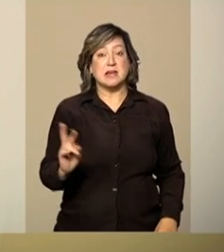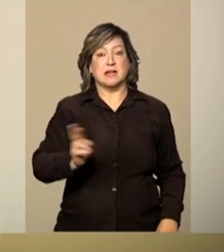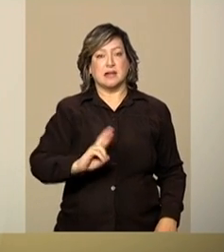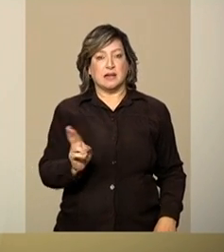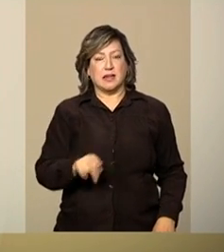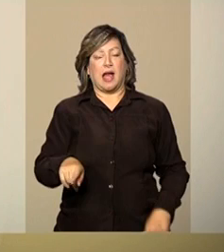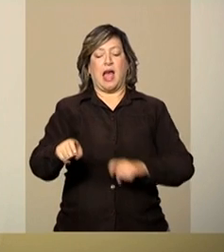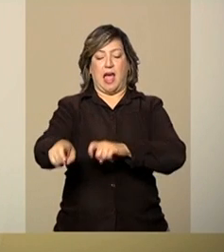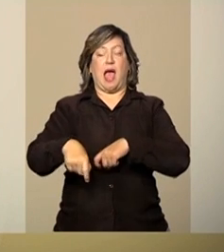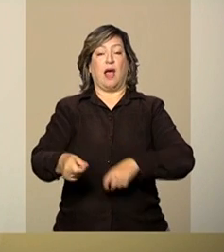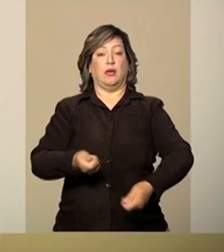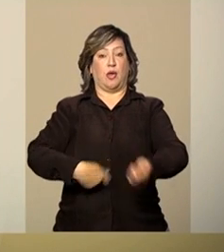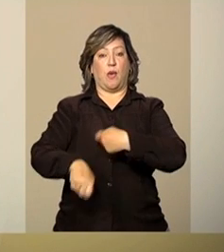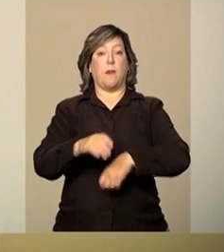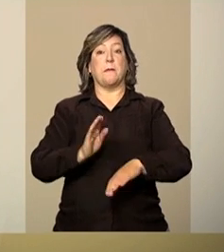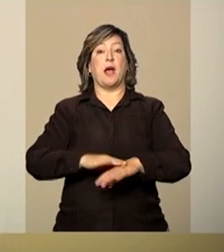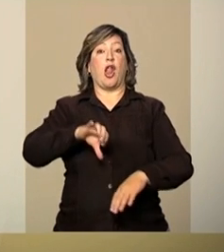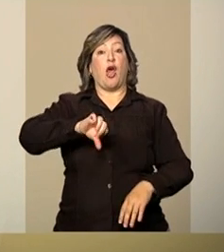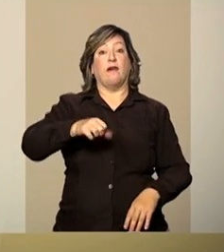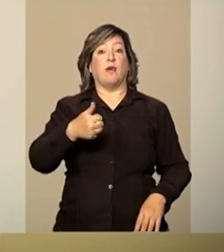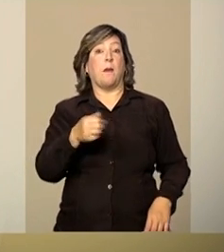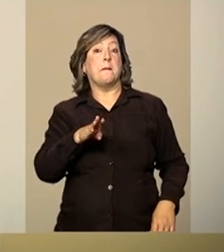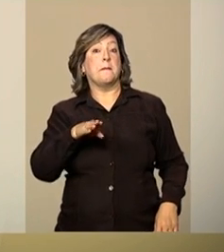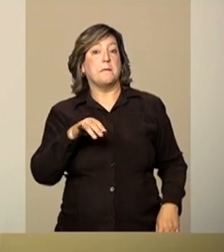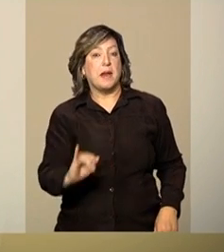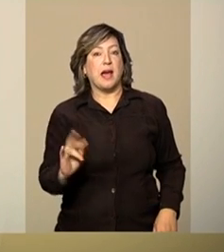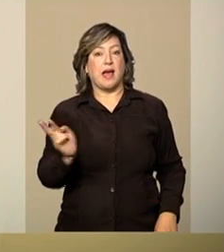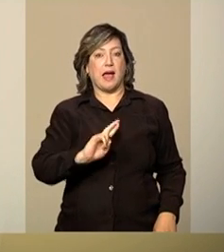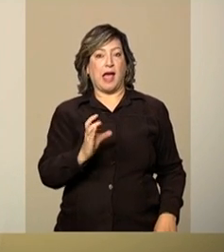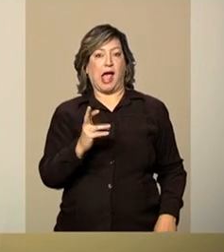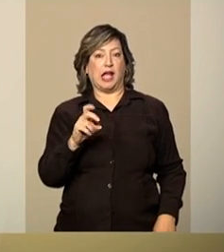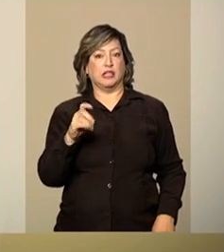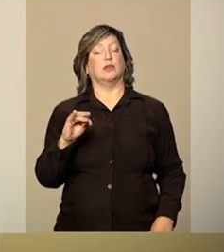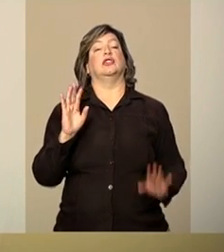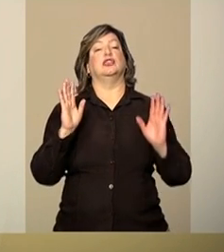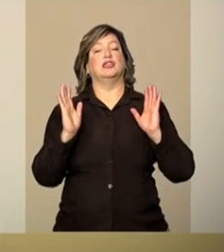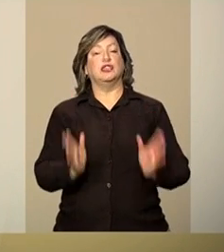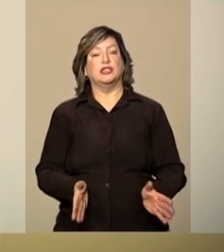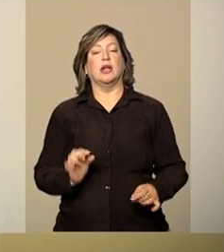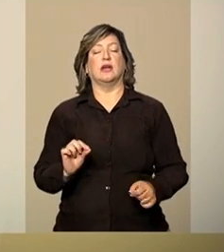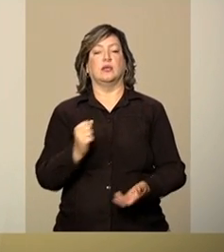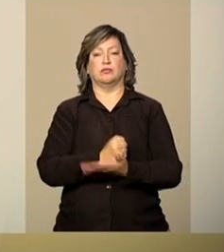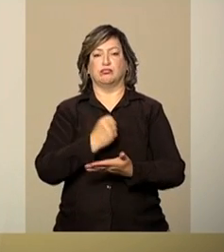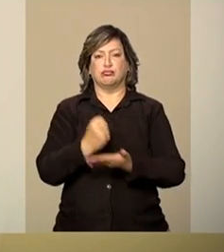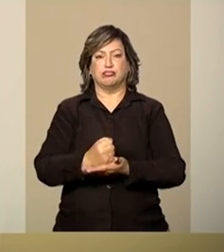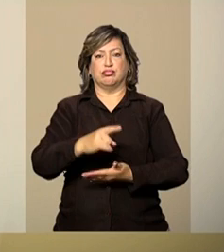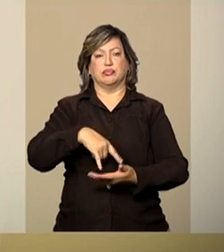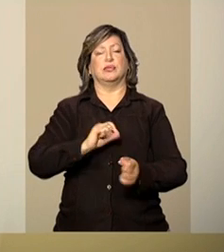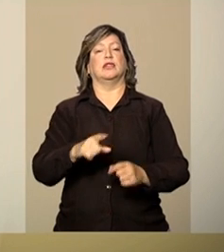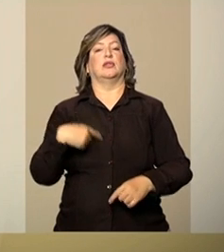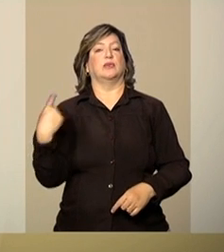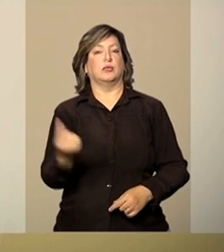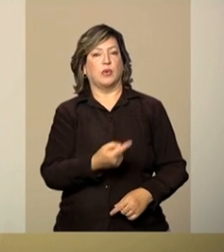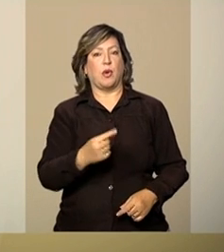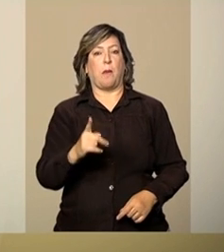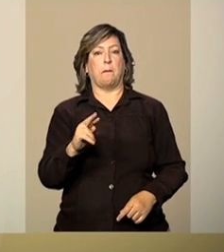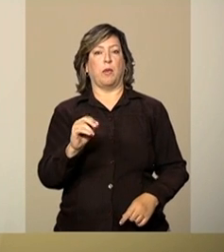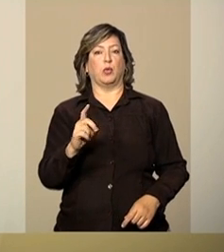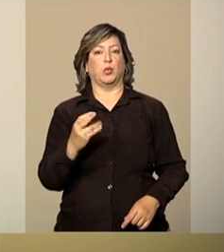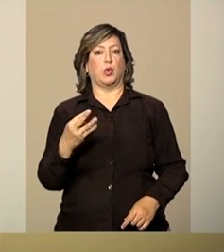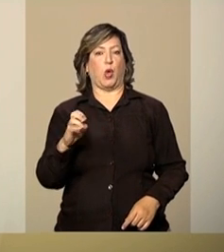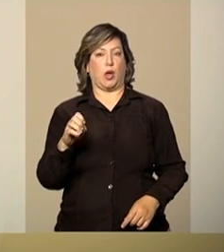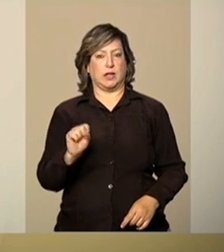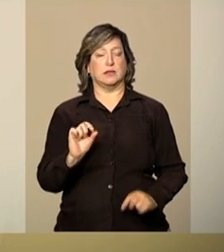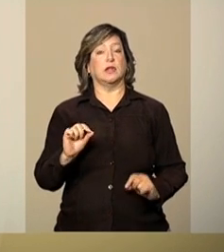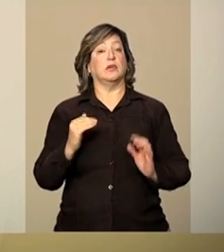agronegócio mais de R 91 bilhões deais de crdito já foram contratado pelos produtores houve um